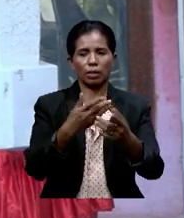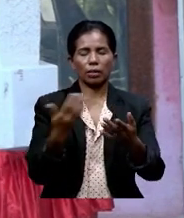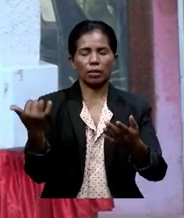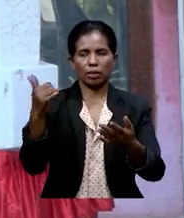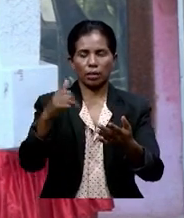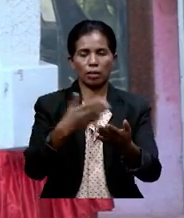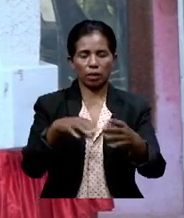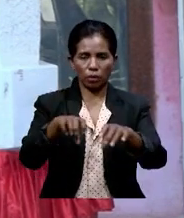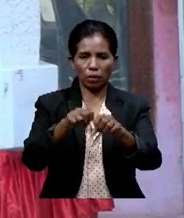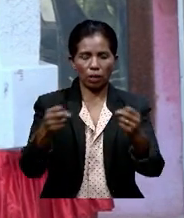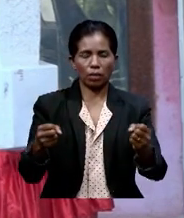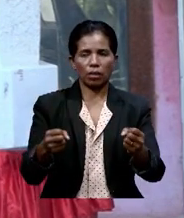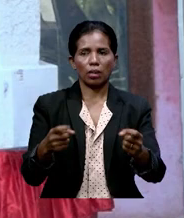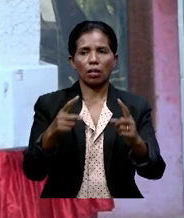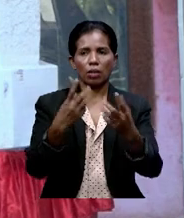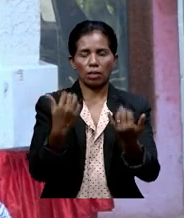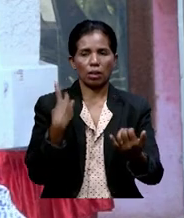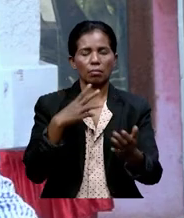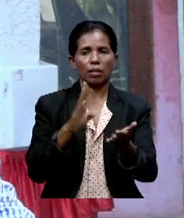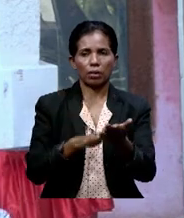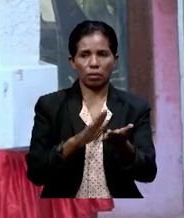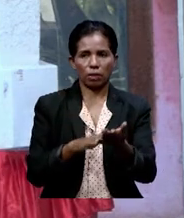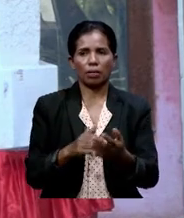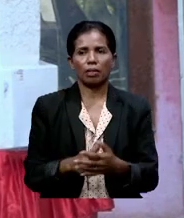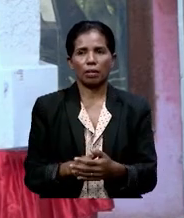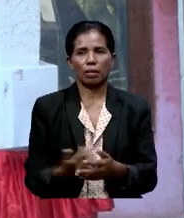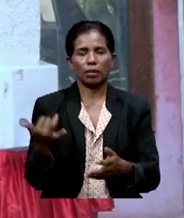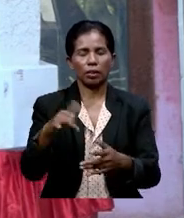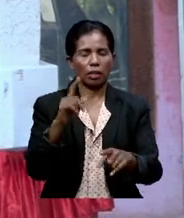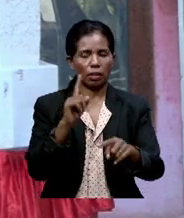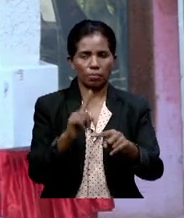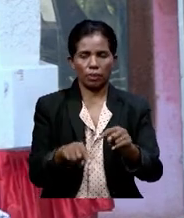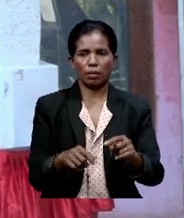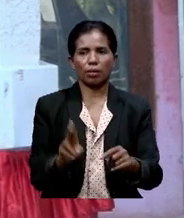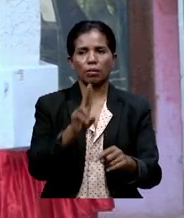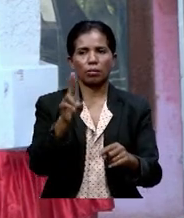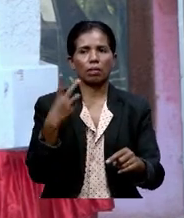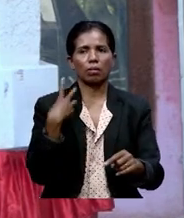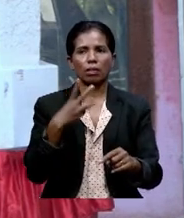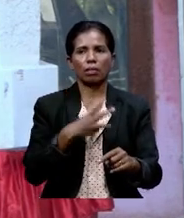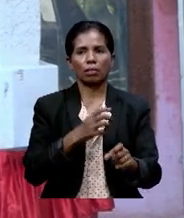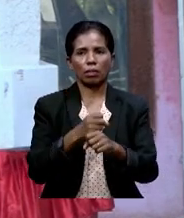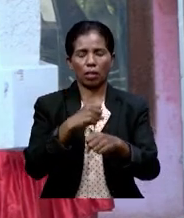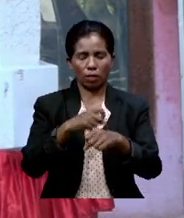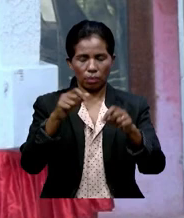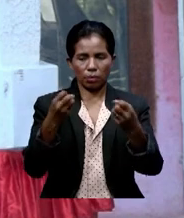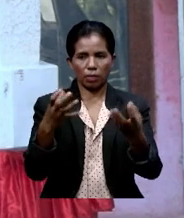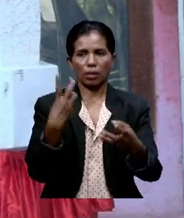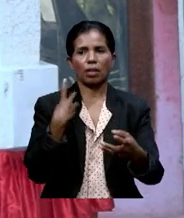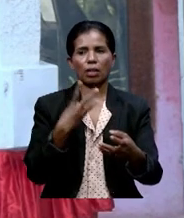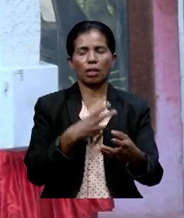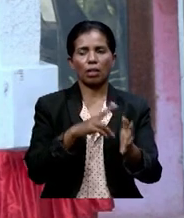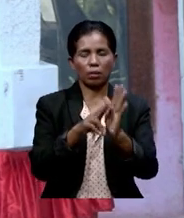no hal, e a horas, neve, macam escola. Sira labele usa máquina mai halo batu oi hene. Ami